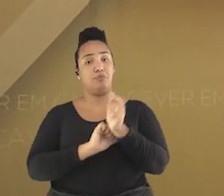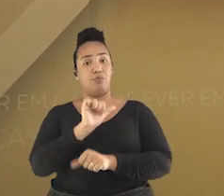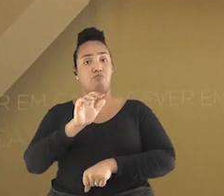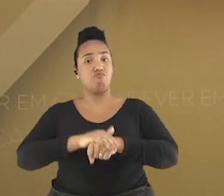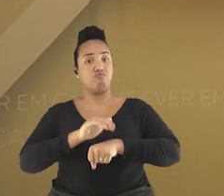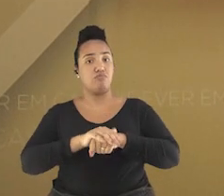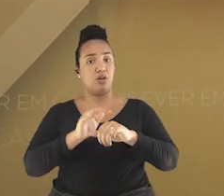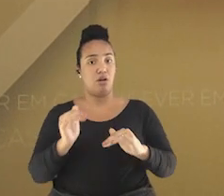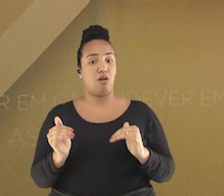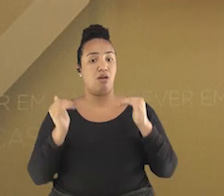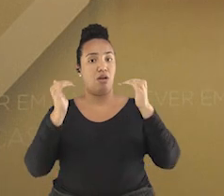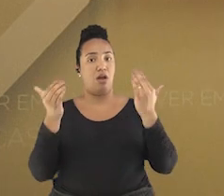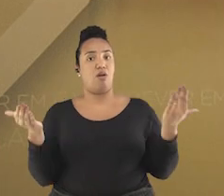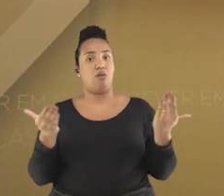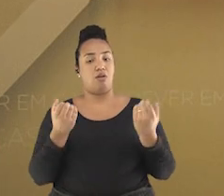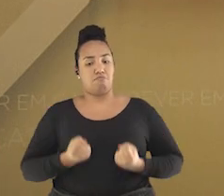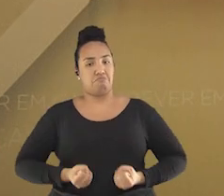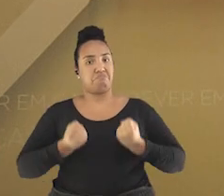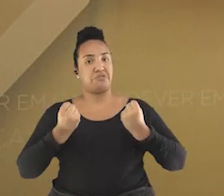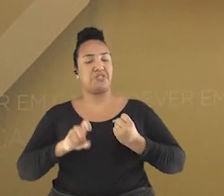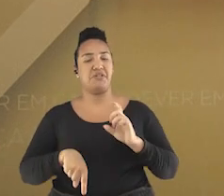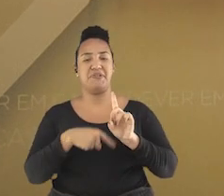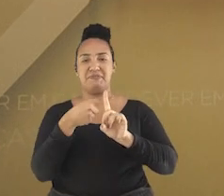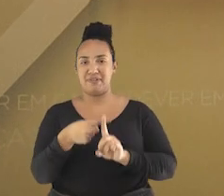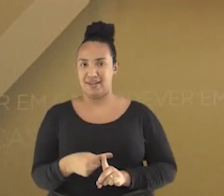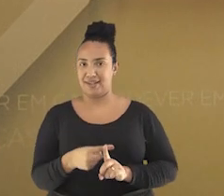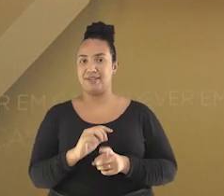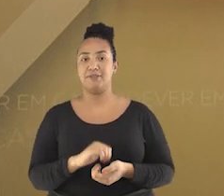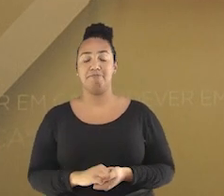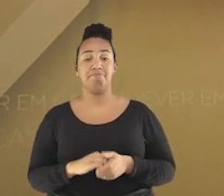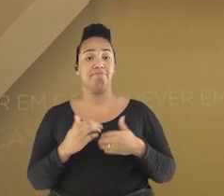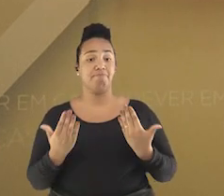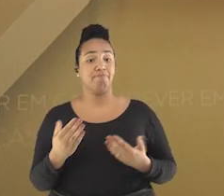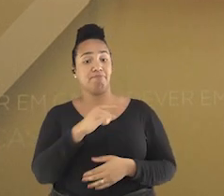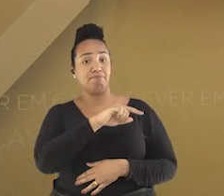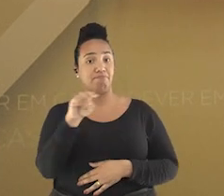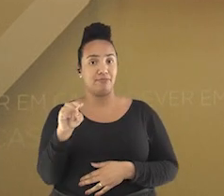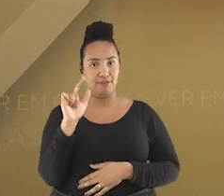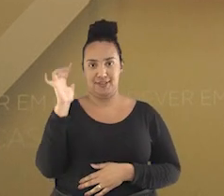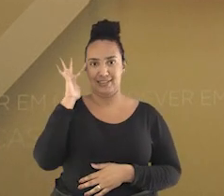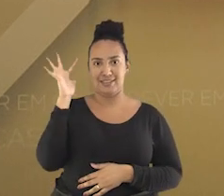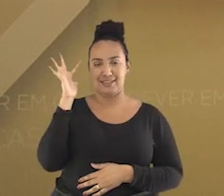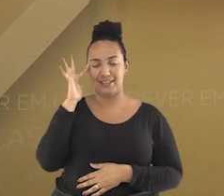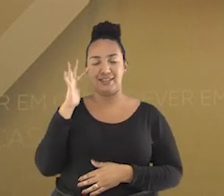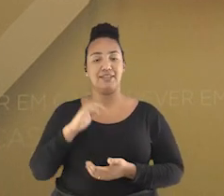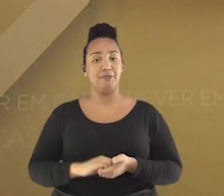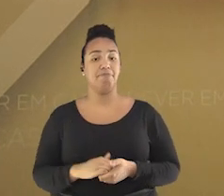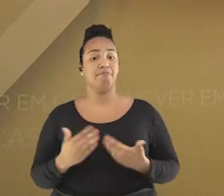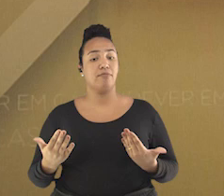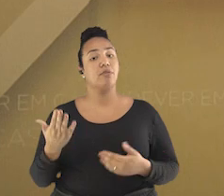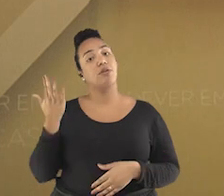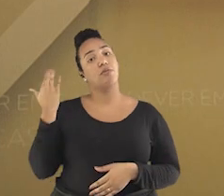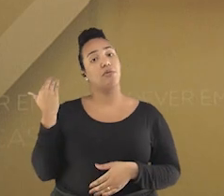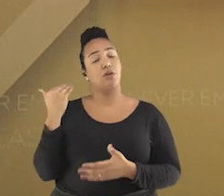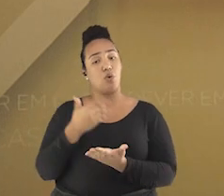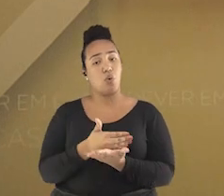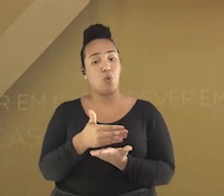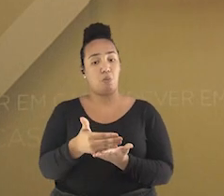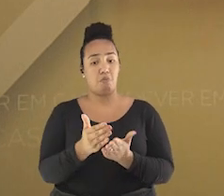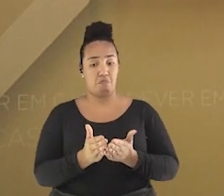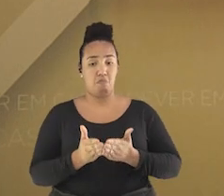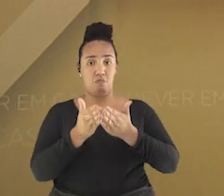também e suportando maiores pesos. Para você ter uma noção, no início, algumas